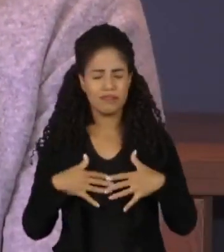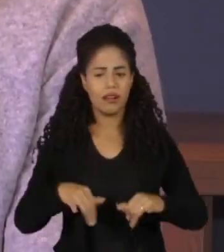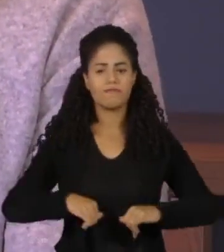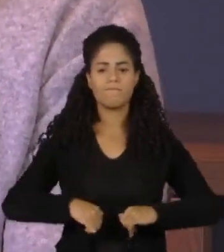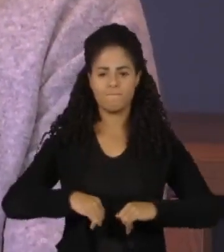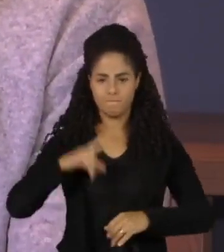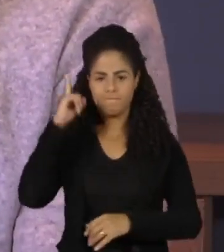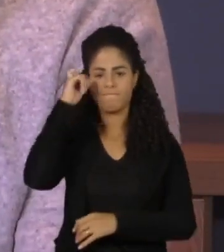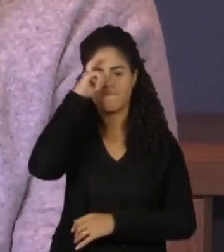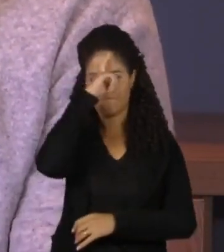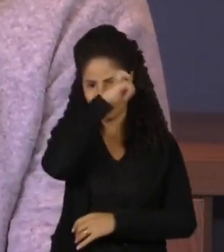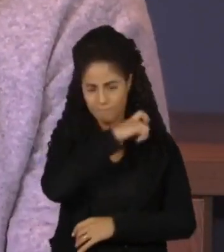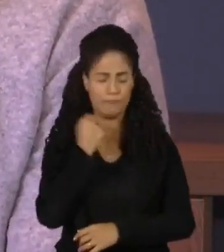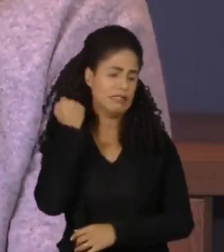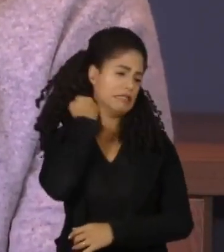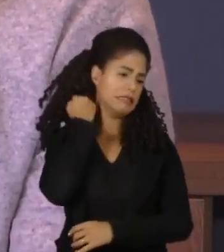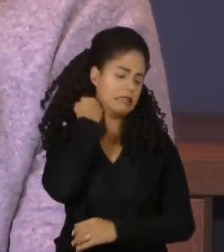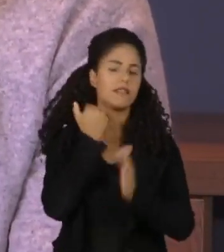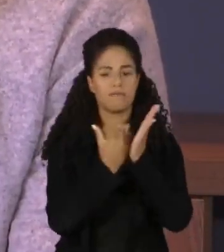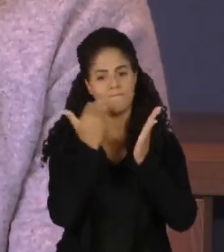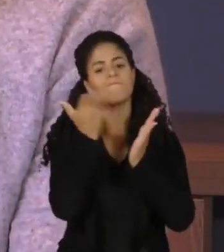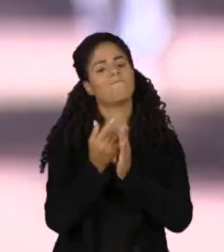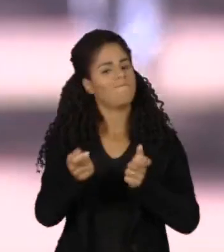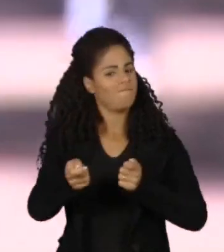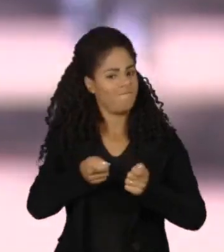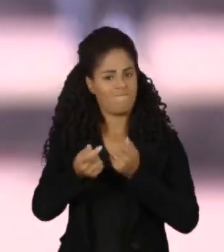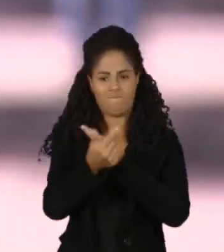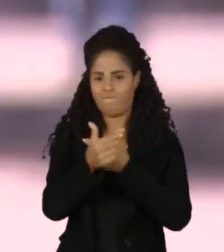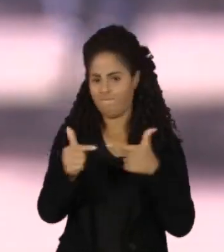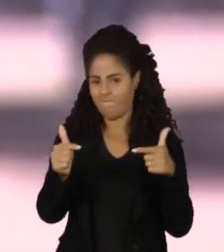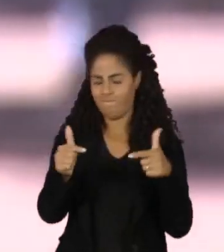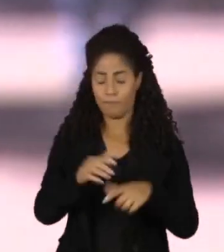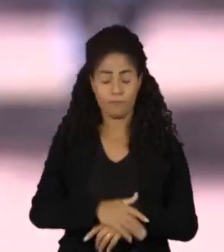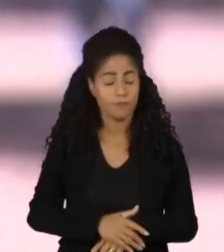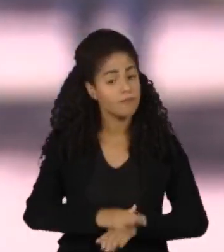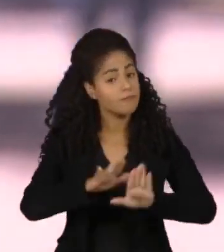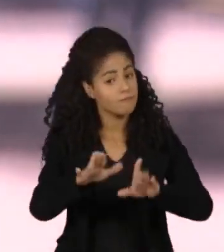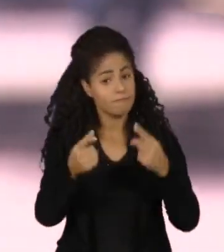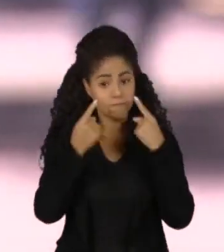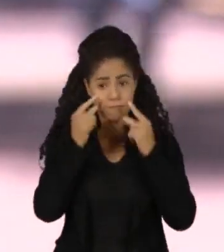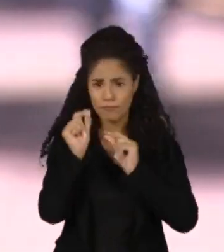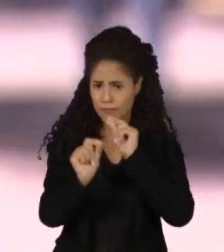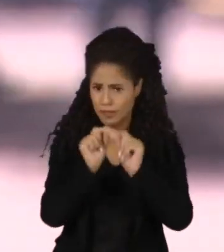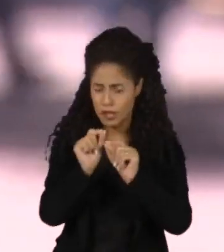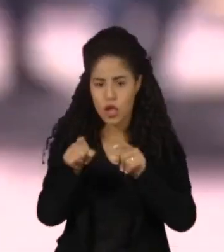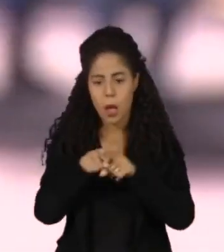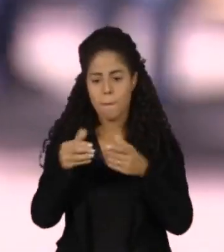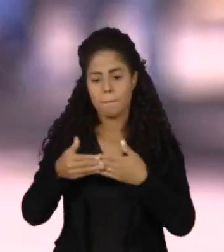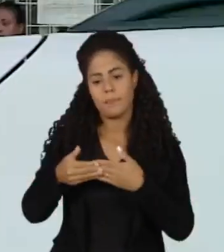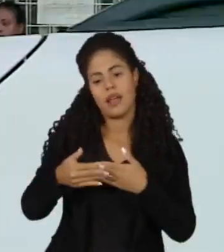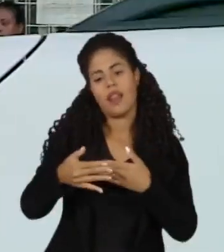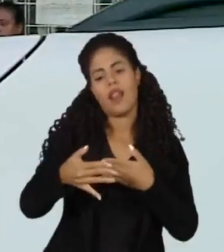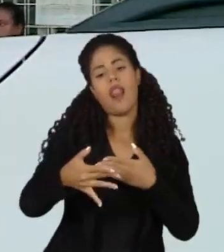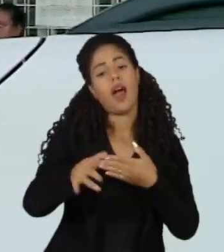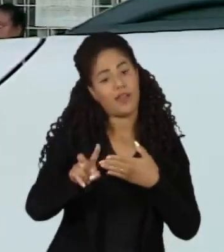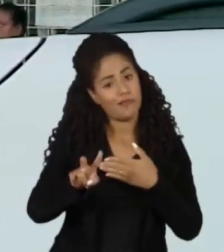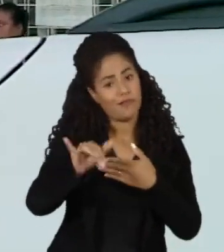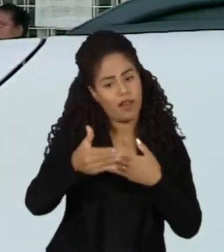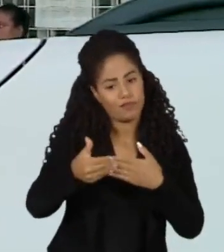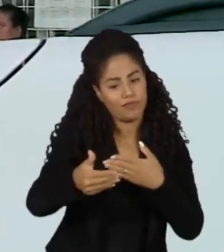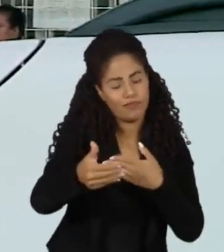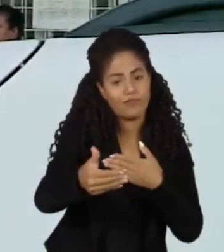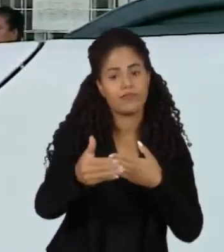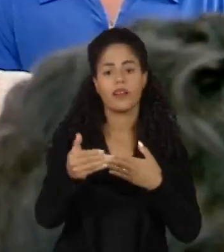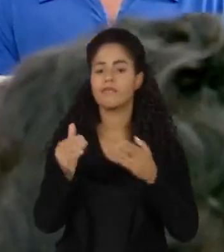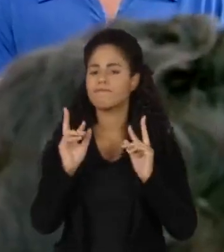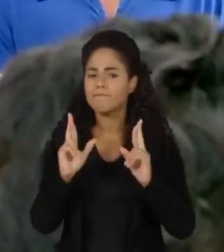vai submeter as pessoas a um estresse incontrolável crônico. E este cenário deve se arrastar por mais algum tempo. A perspectiva